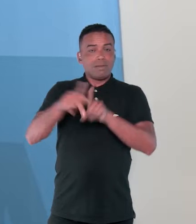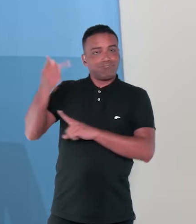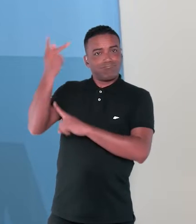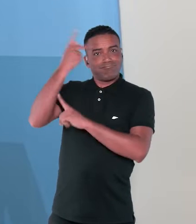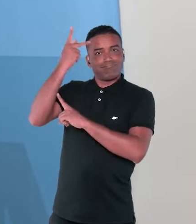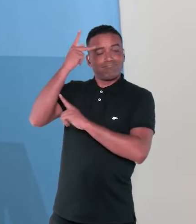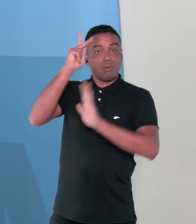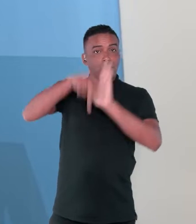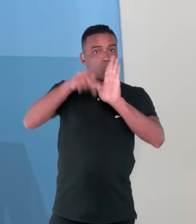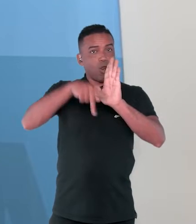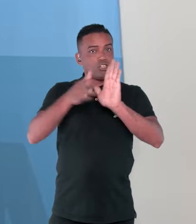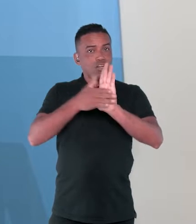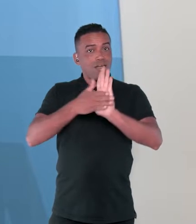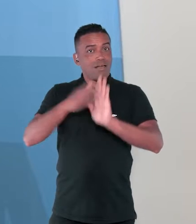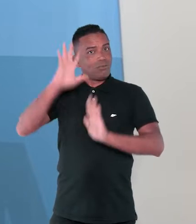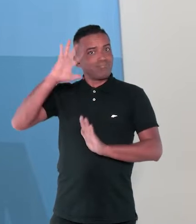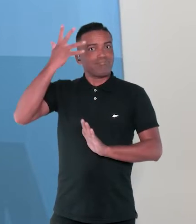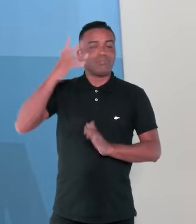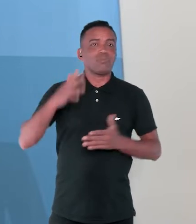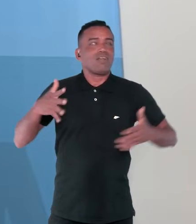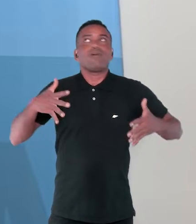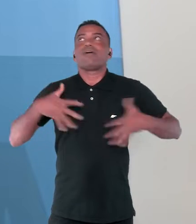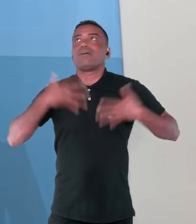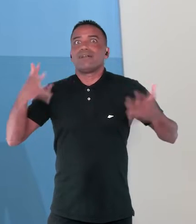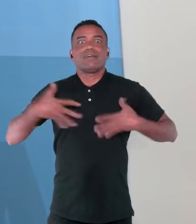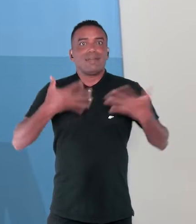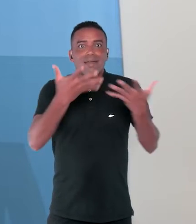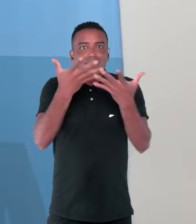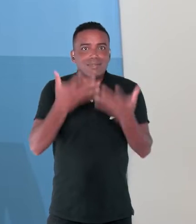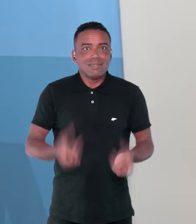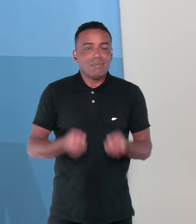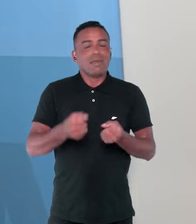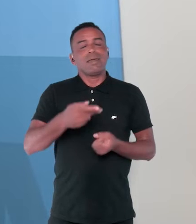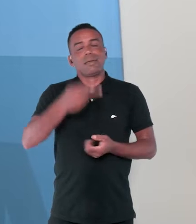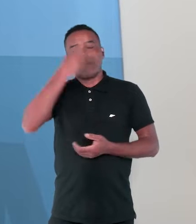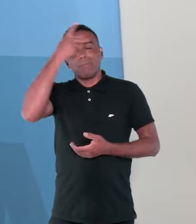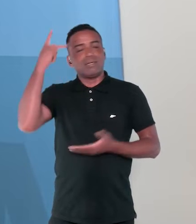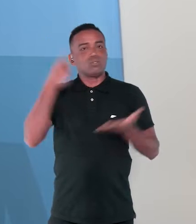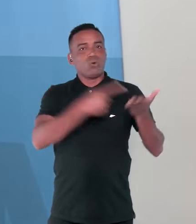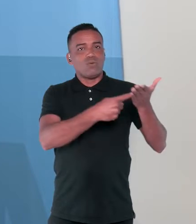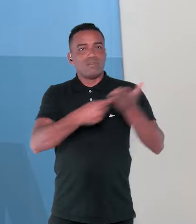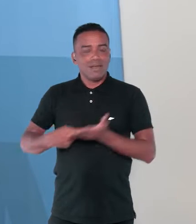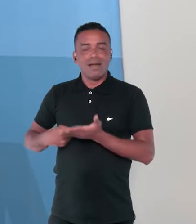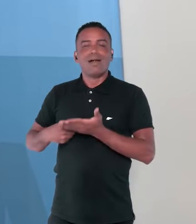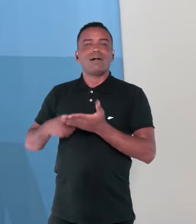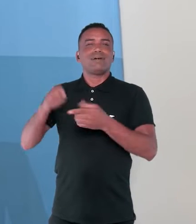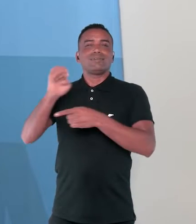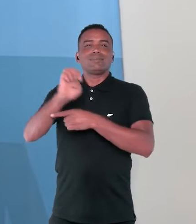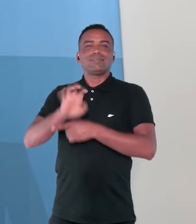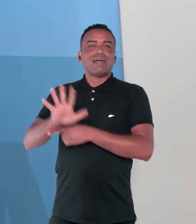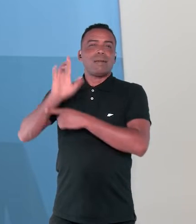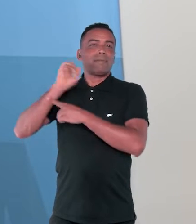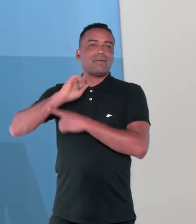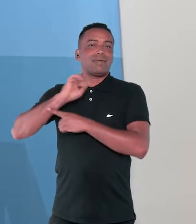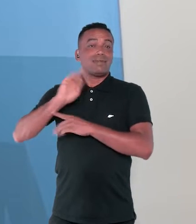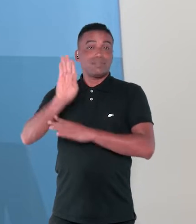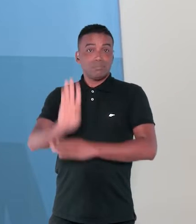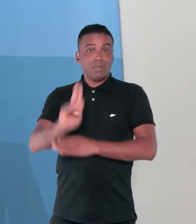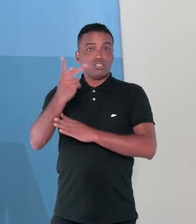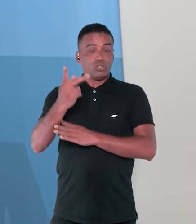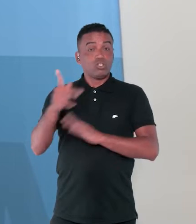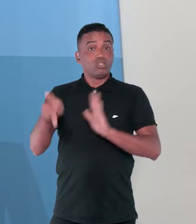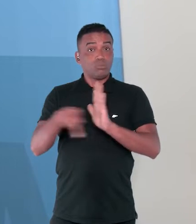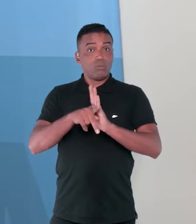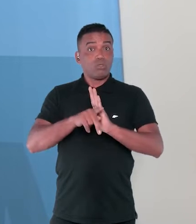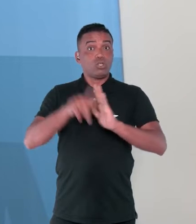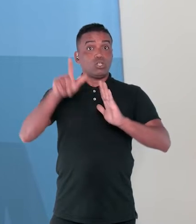atua. Hoje a gente tem a alegria de receber um convidado muito especial, mineiro, aqui de Belo Horizonte,